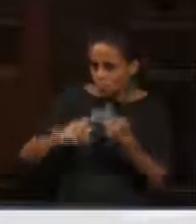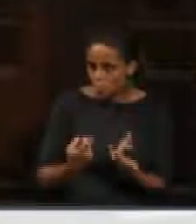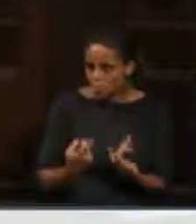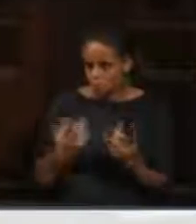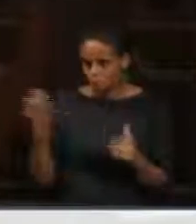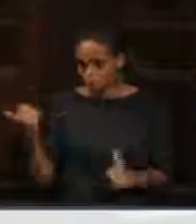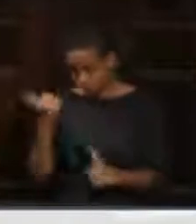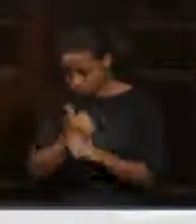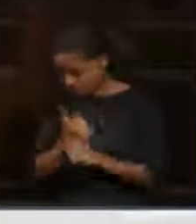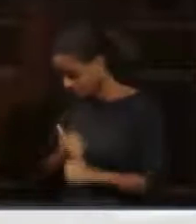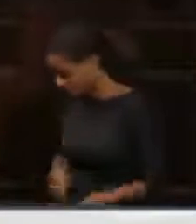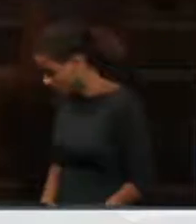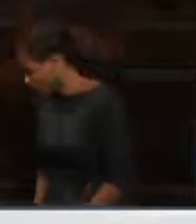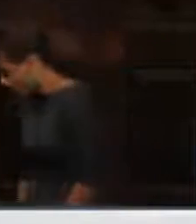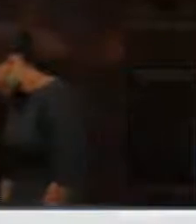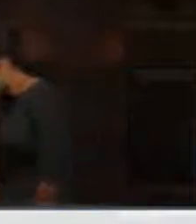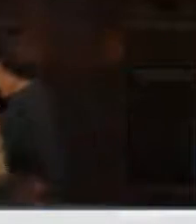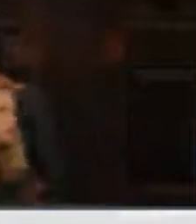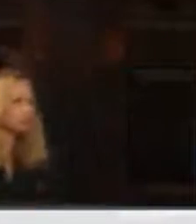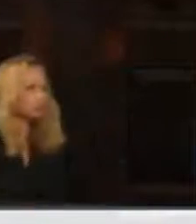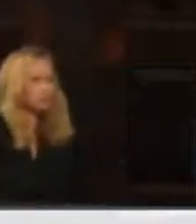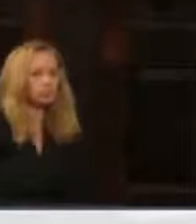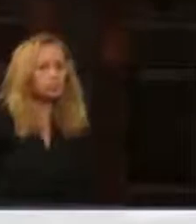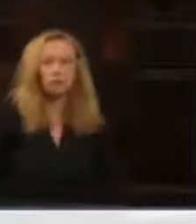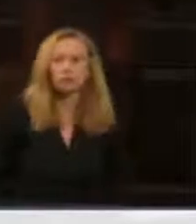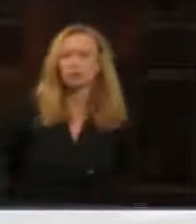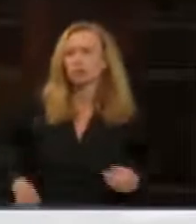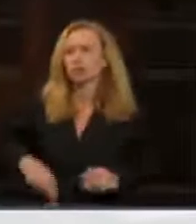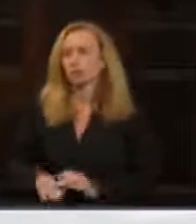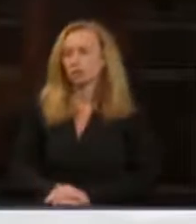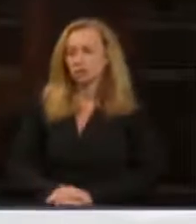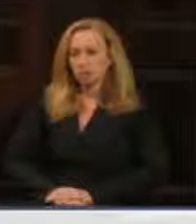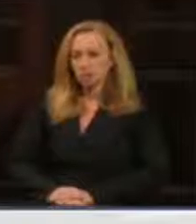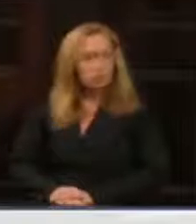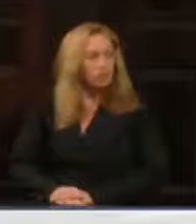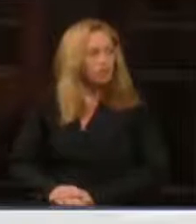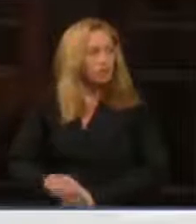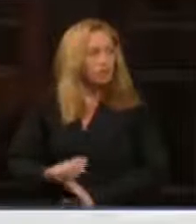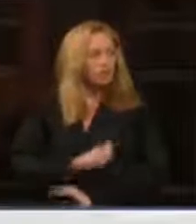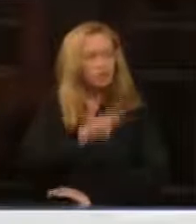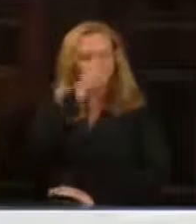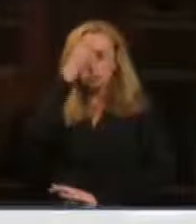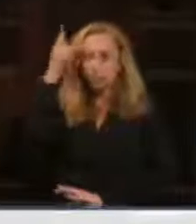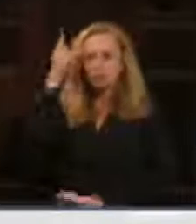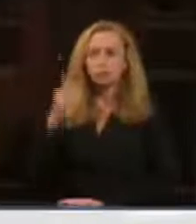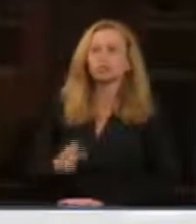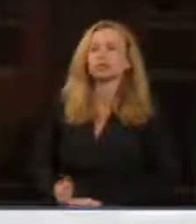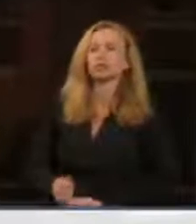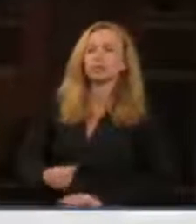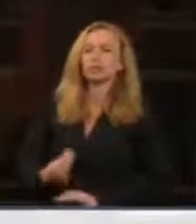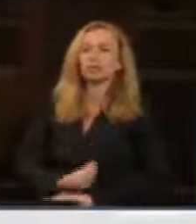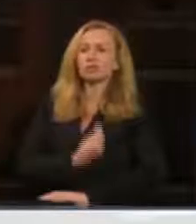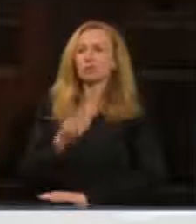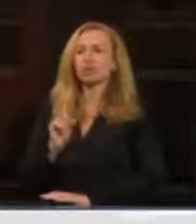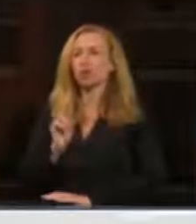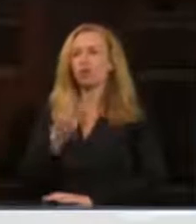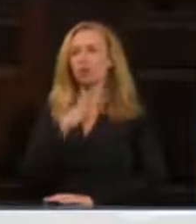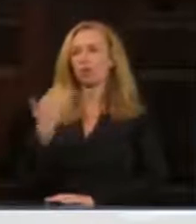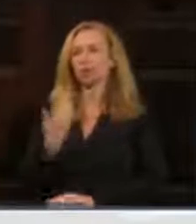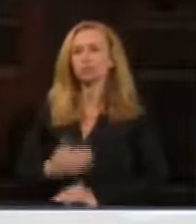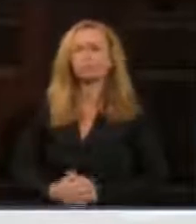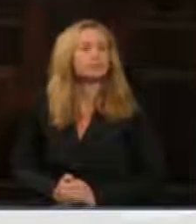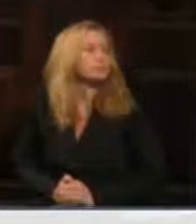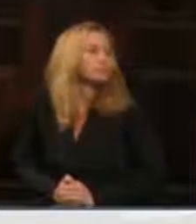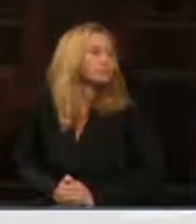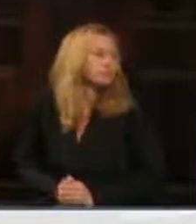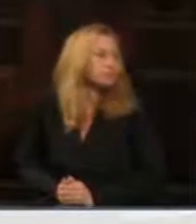Assuntos que têm relação diretamente com a vida das pessoas. Uma questão de vida ou morte.